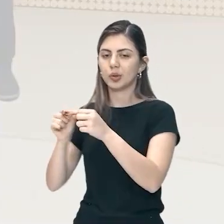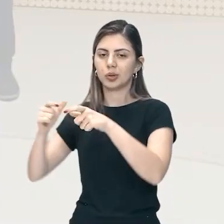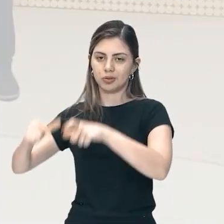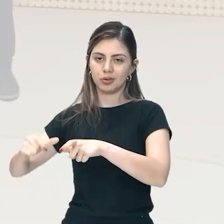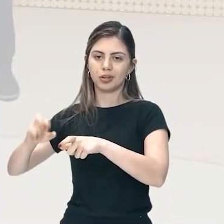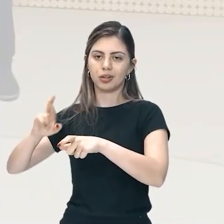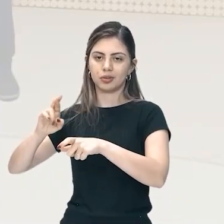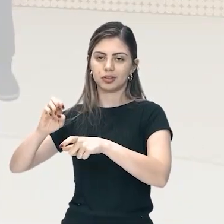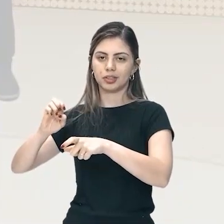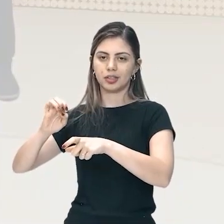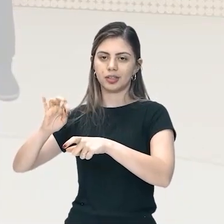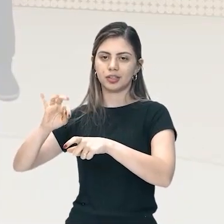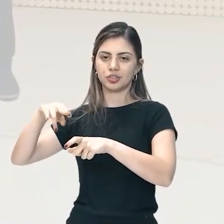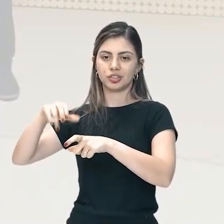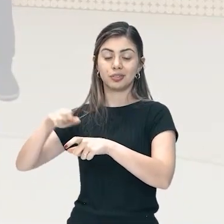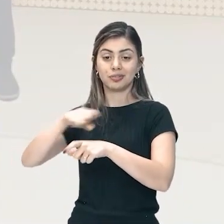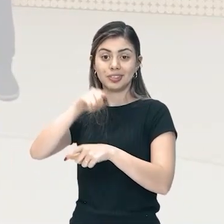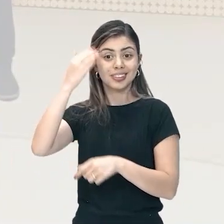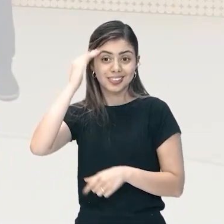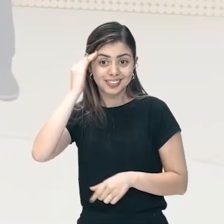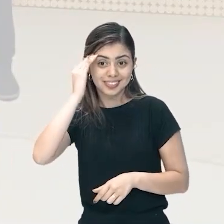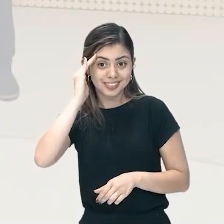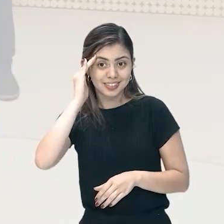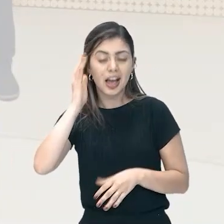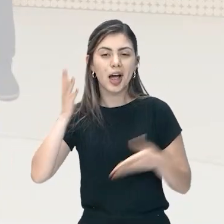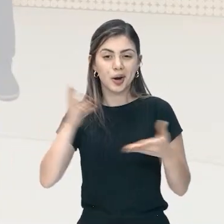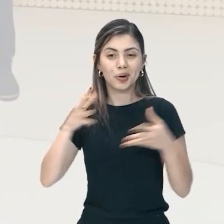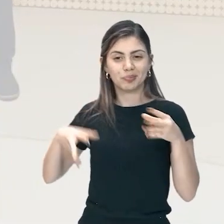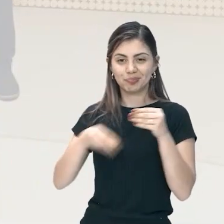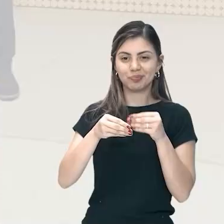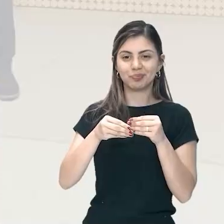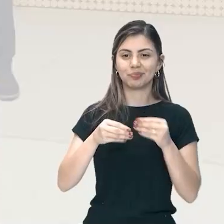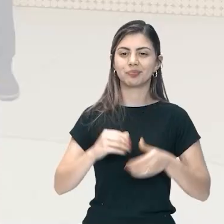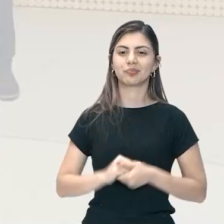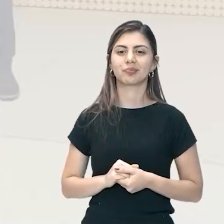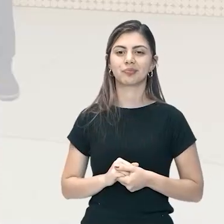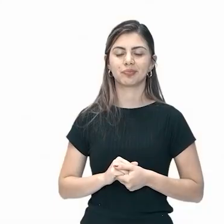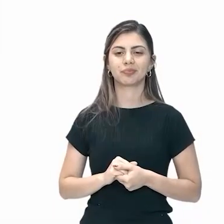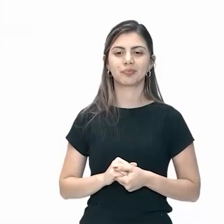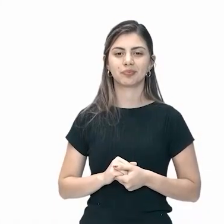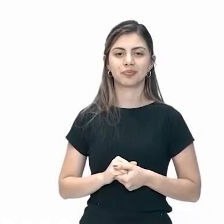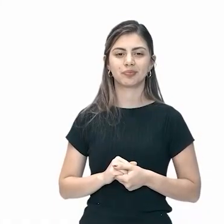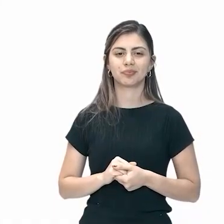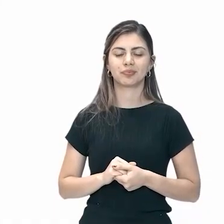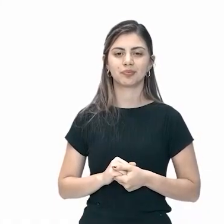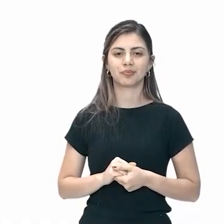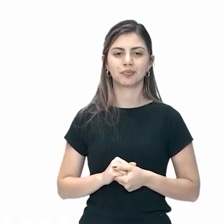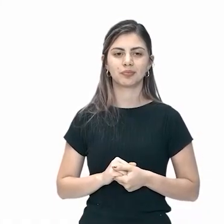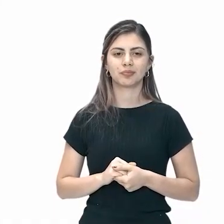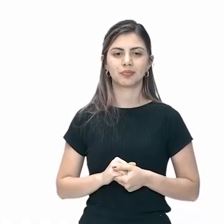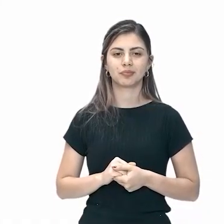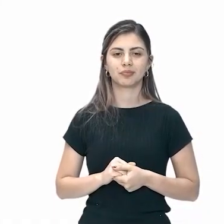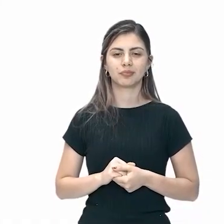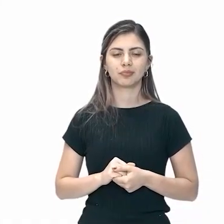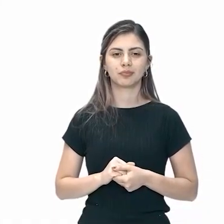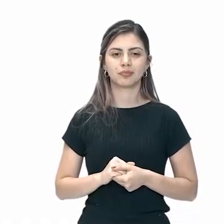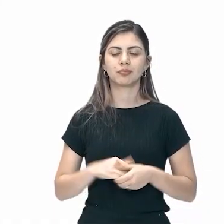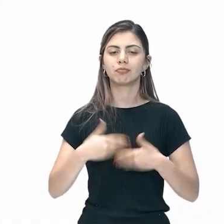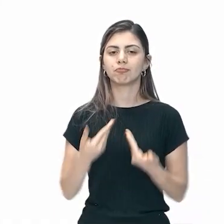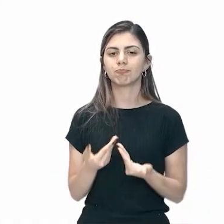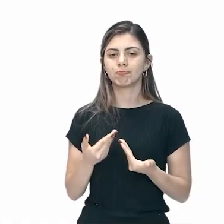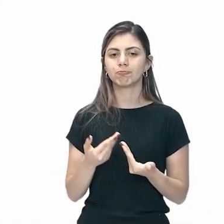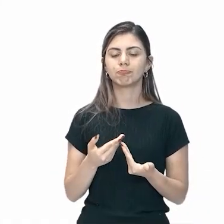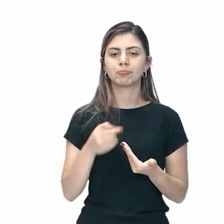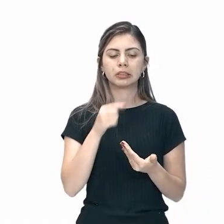mais rápido. Deu para entender? Vamos resumir tudo isso? Então, olha só na tela. A correção